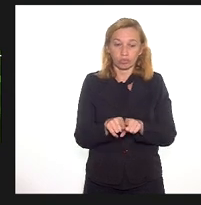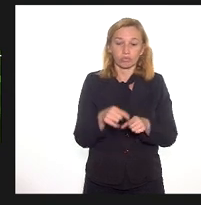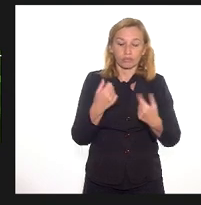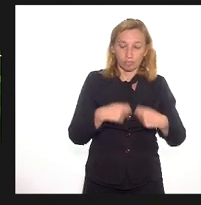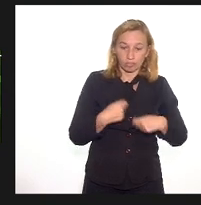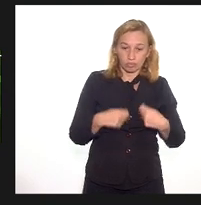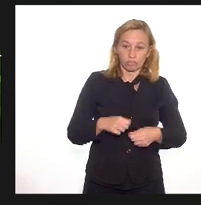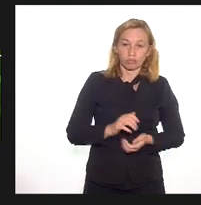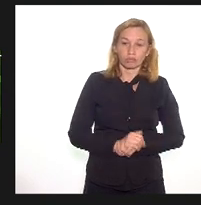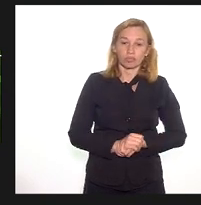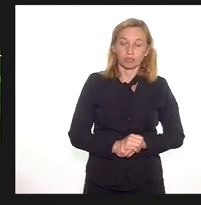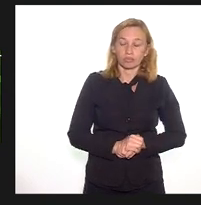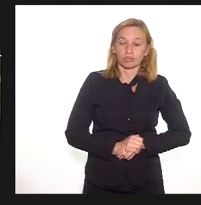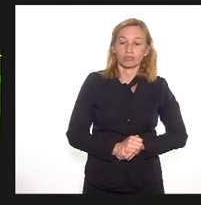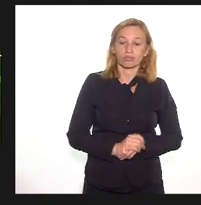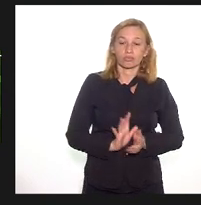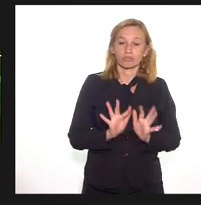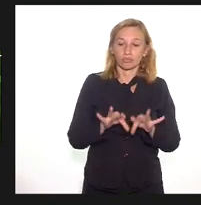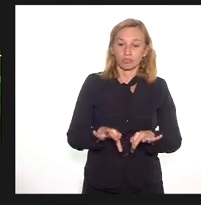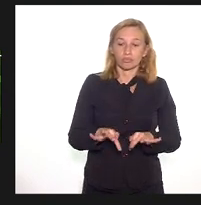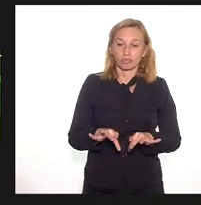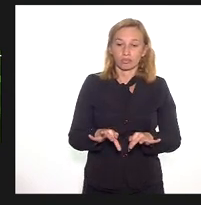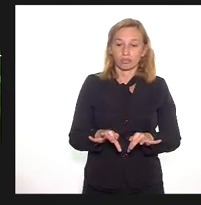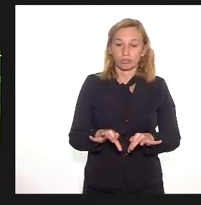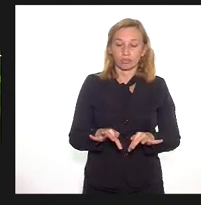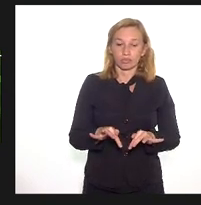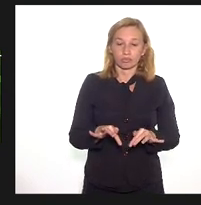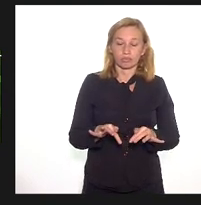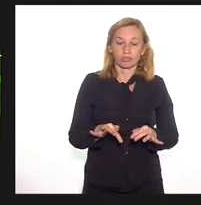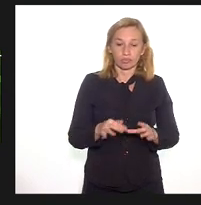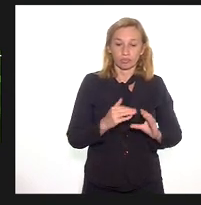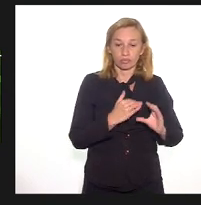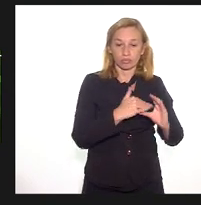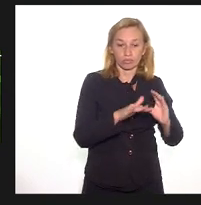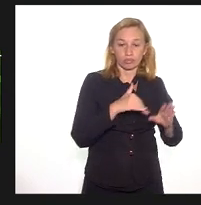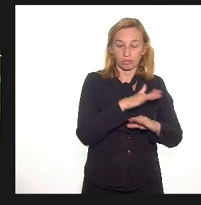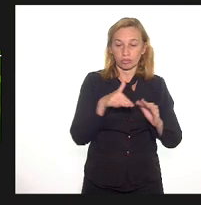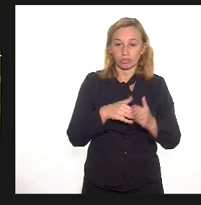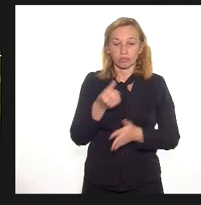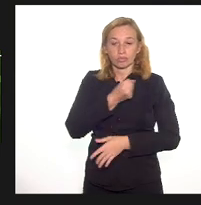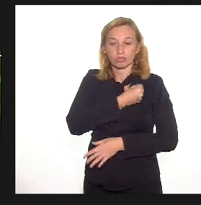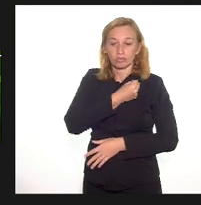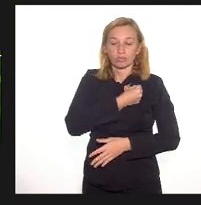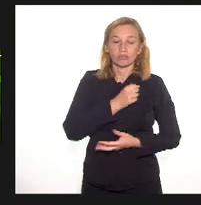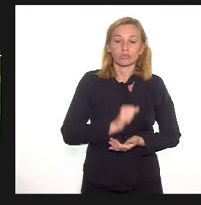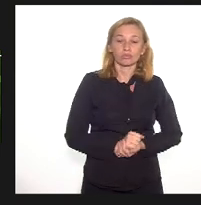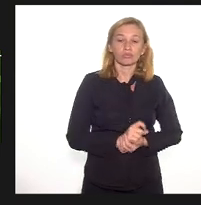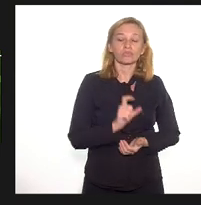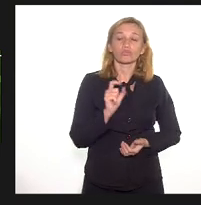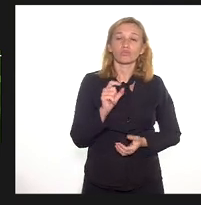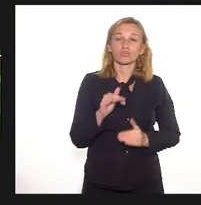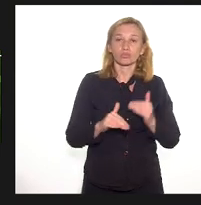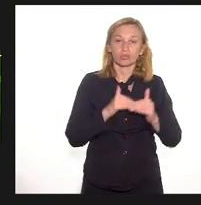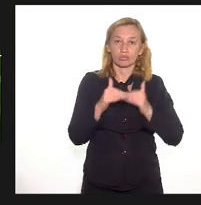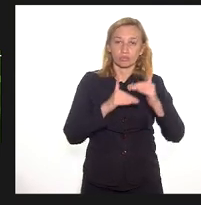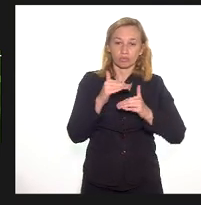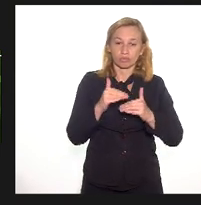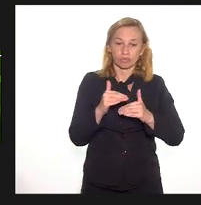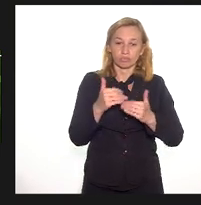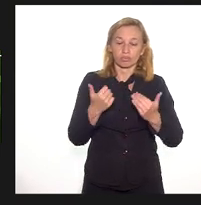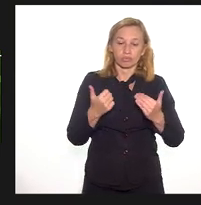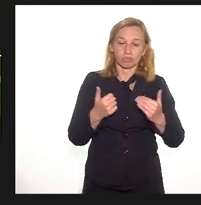desejados, né? De sorte a fechar o ciclo encaminhando esses dados. O que a gente está ainda em desenvolvimento, mas